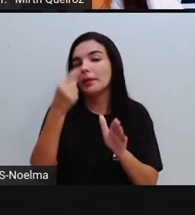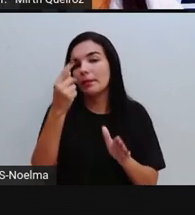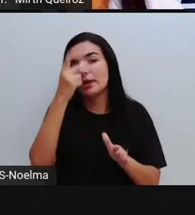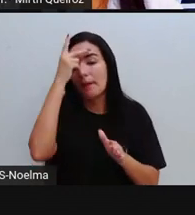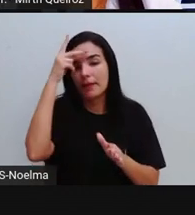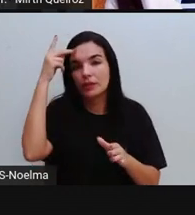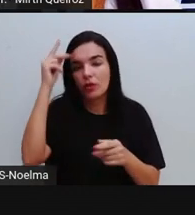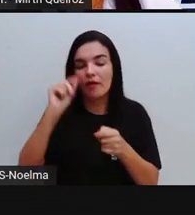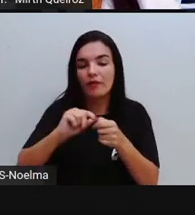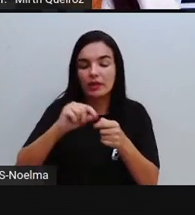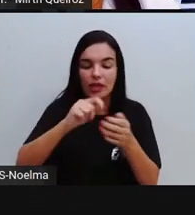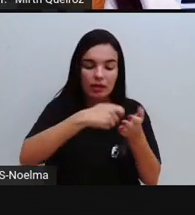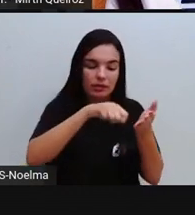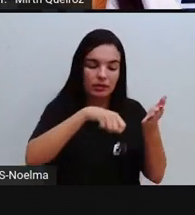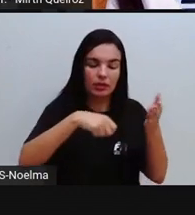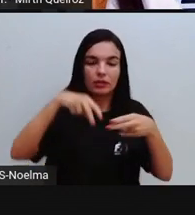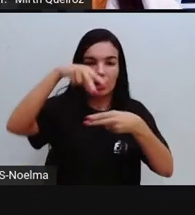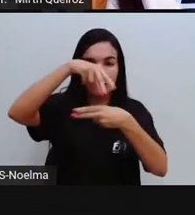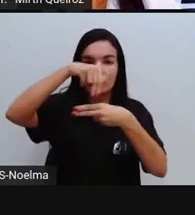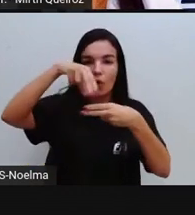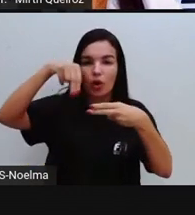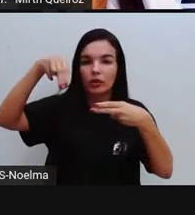tipo de registro.